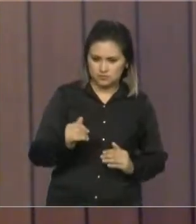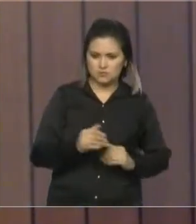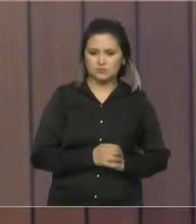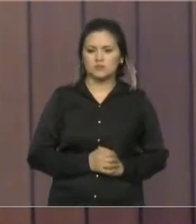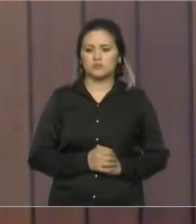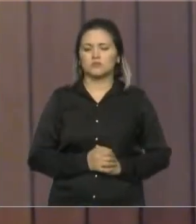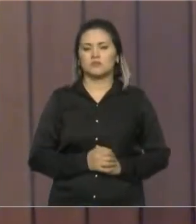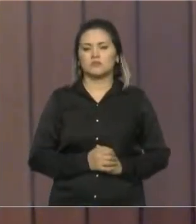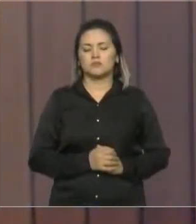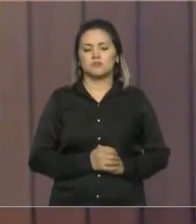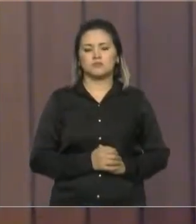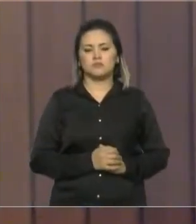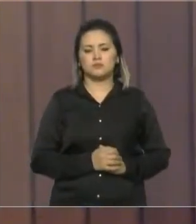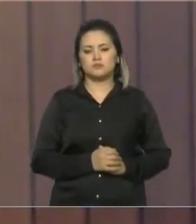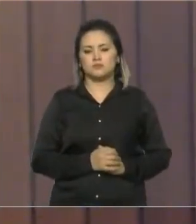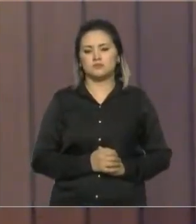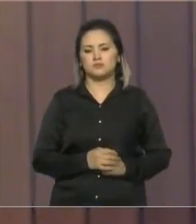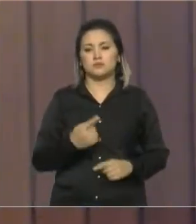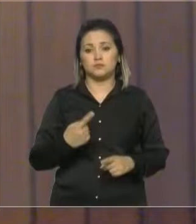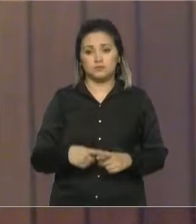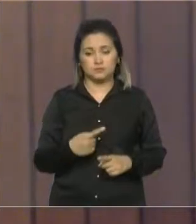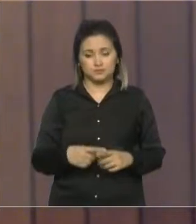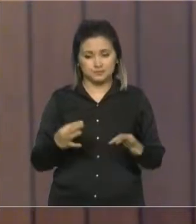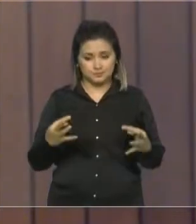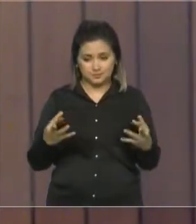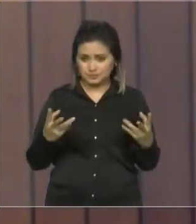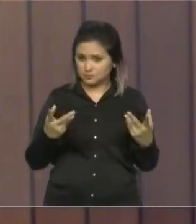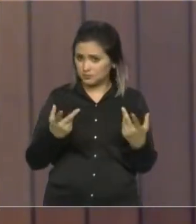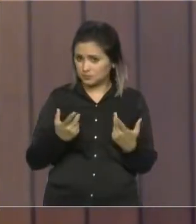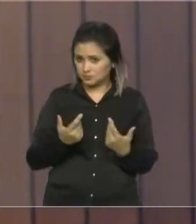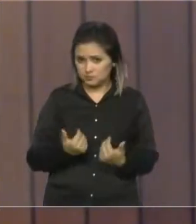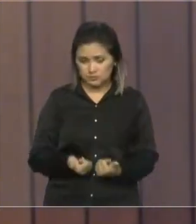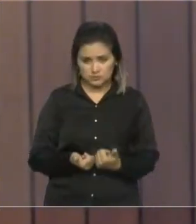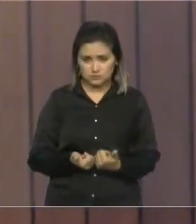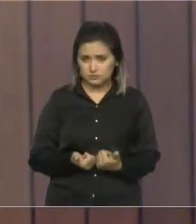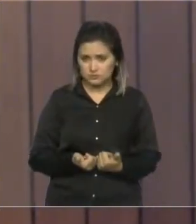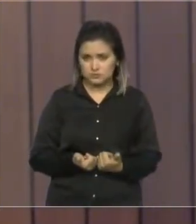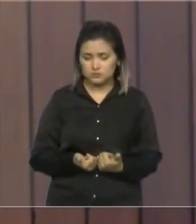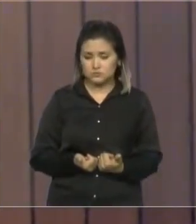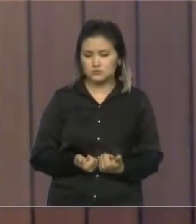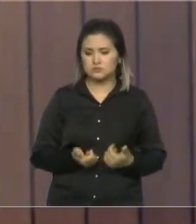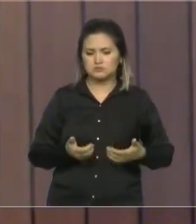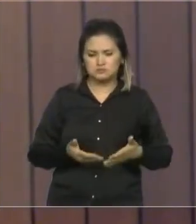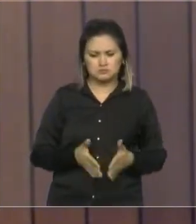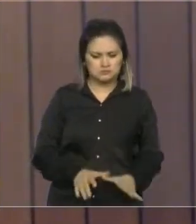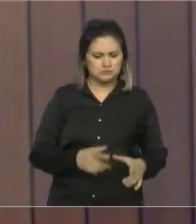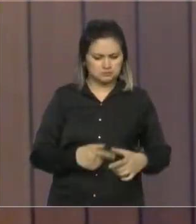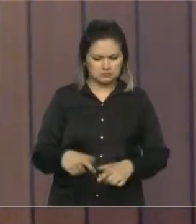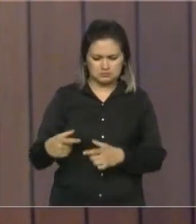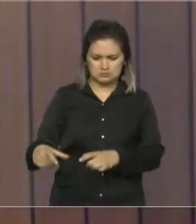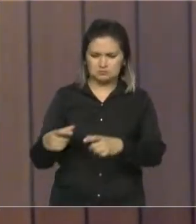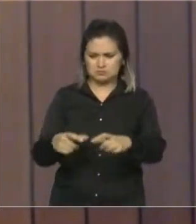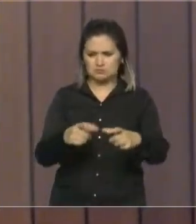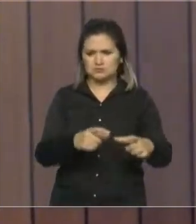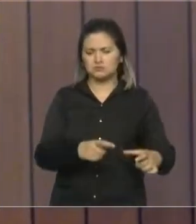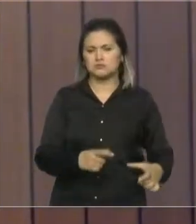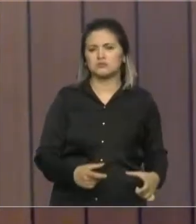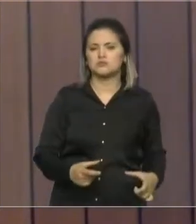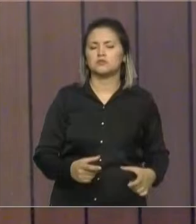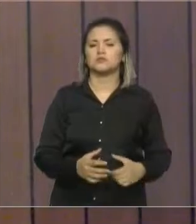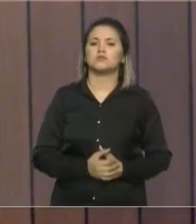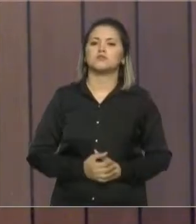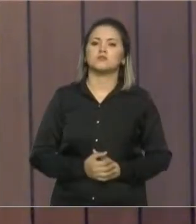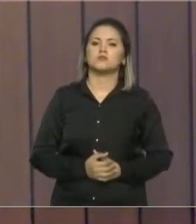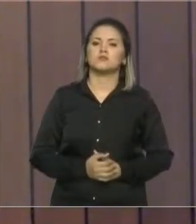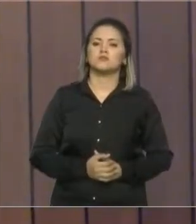ponta. Porque todos, independente de onde nasceram no estado do Maranhão, deputado Antônio, independente de onde